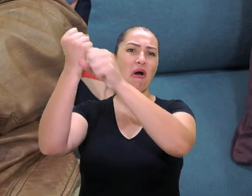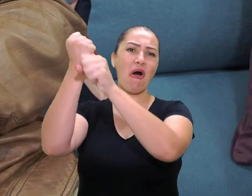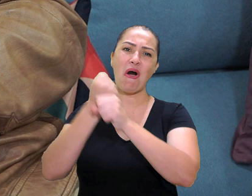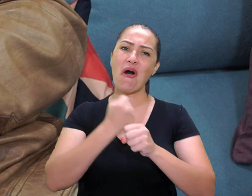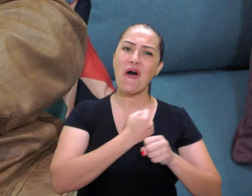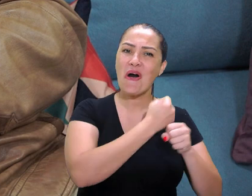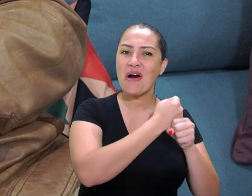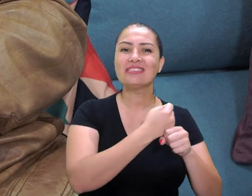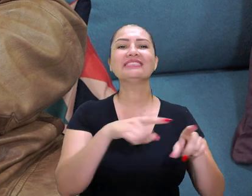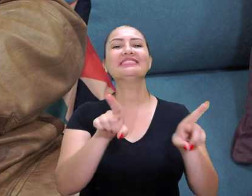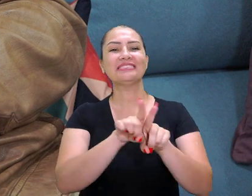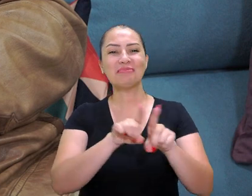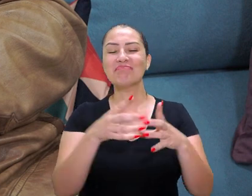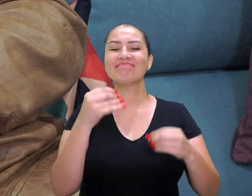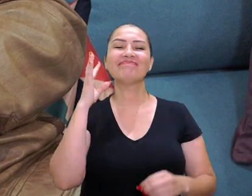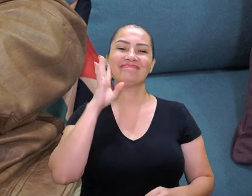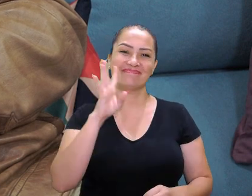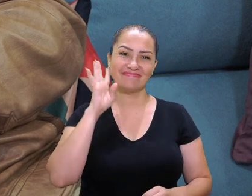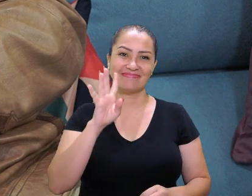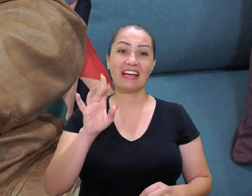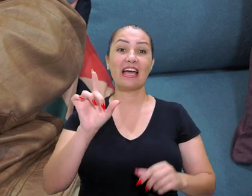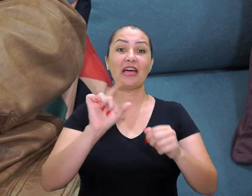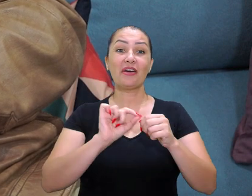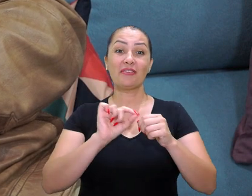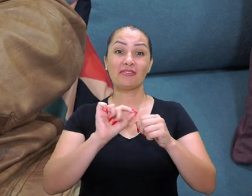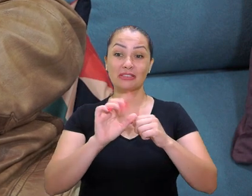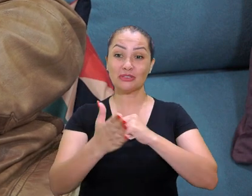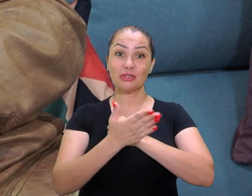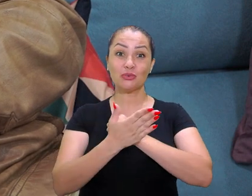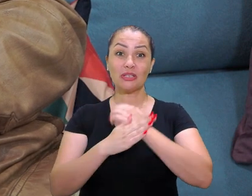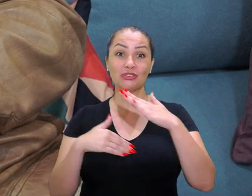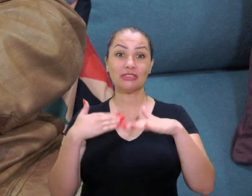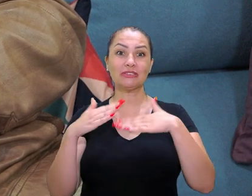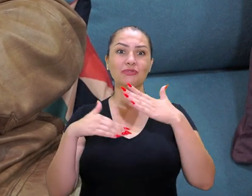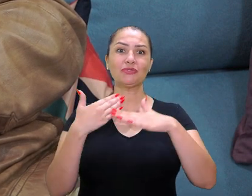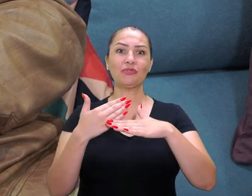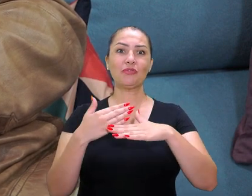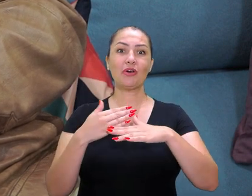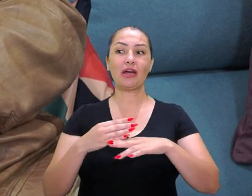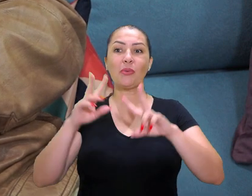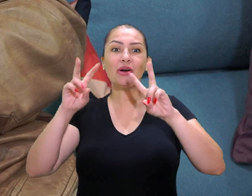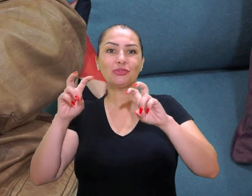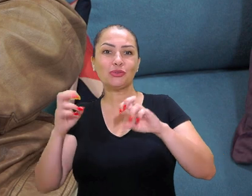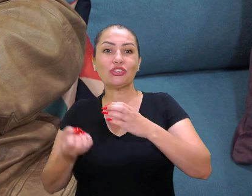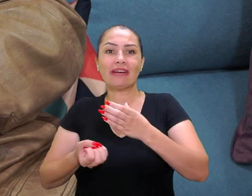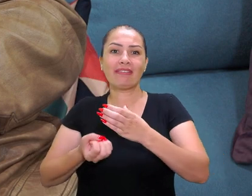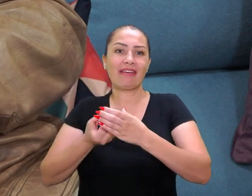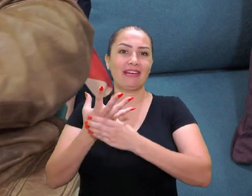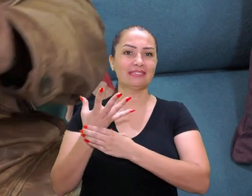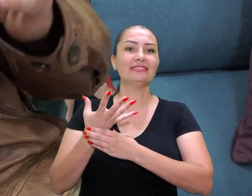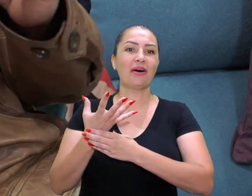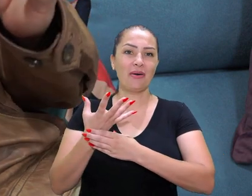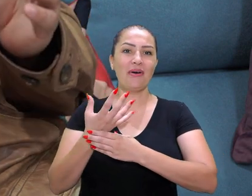muito bacana e fez a gente crescer muito essa parte de criação artística, essa parte